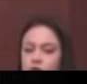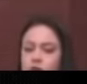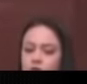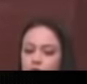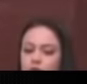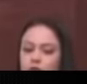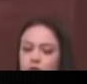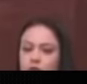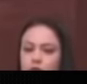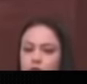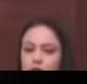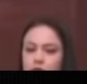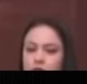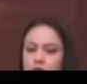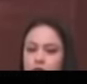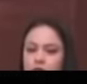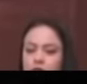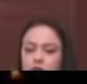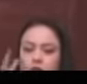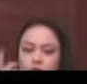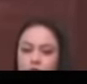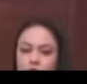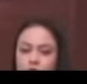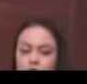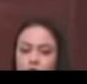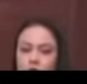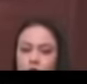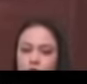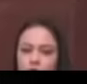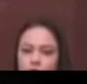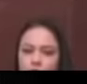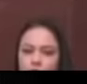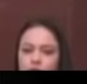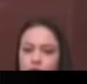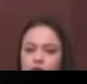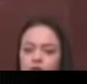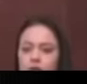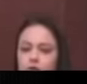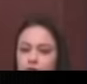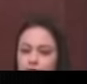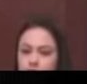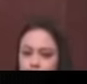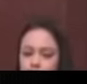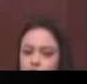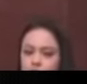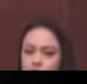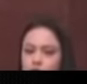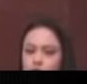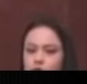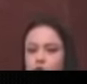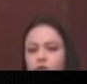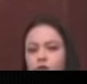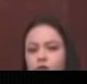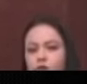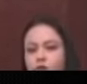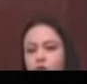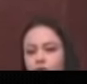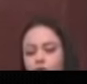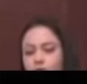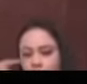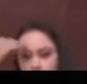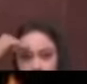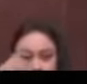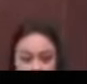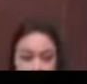determinada situação e que para esta tem efeito vinculante, nós acataríamos a súmula do Supremo, que